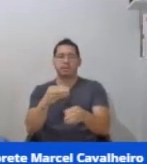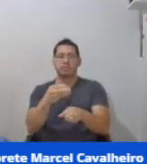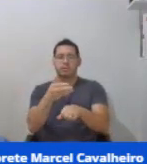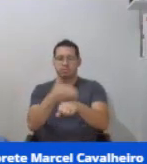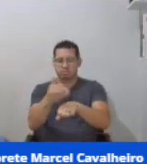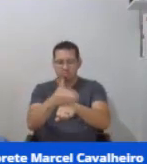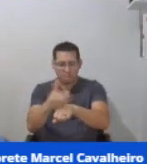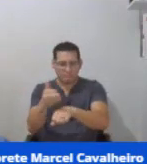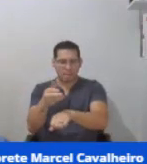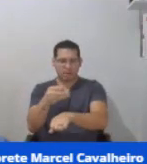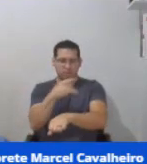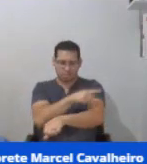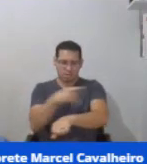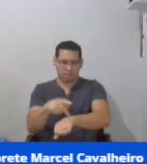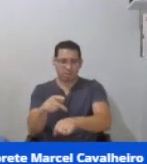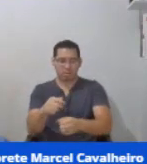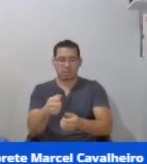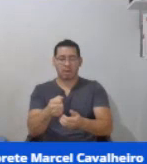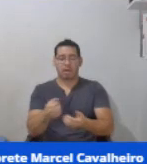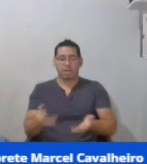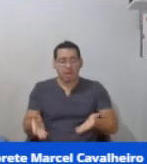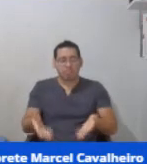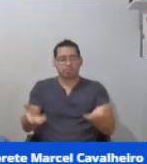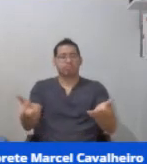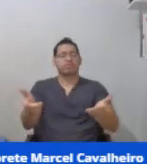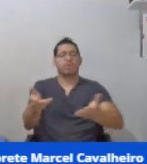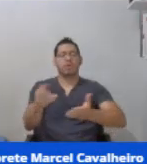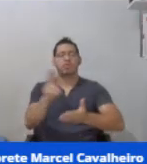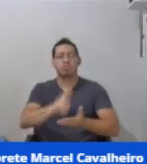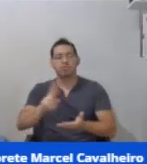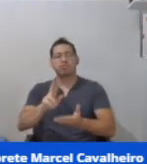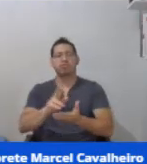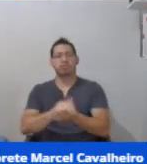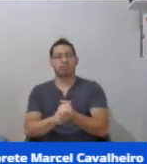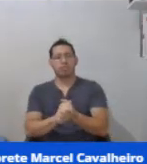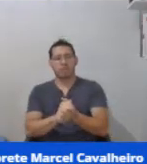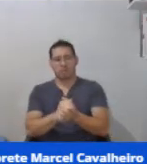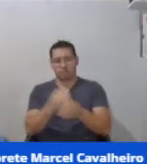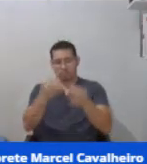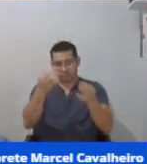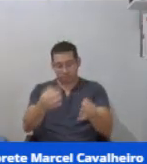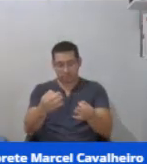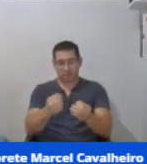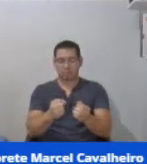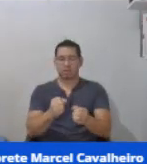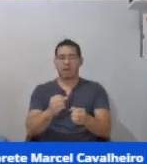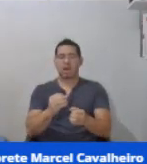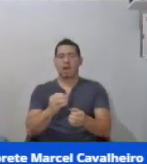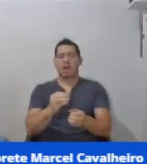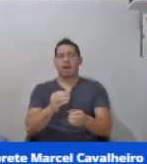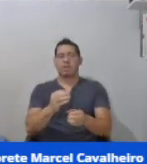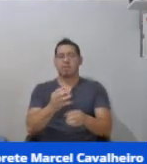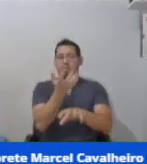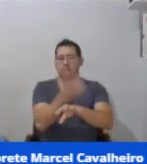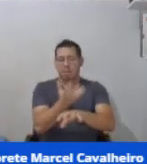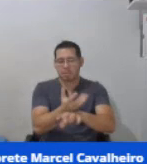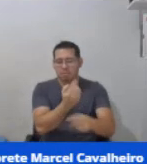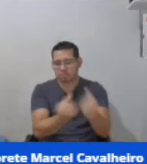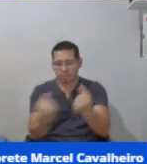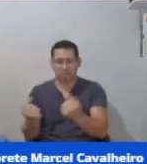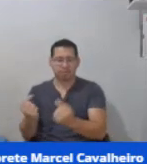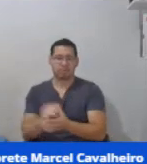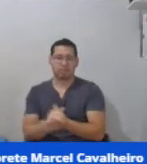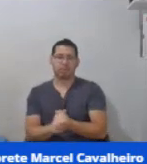que estimulem os usos racional e funcional de conteúdos e habilidades, com ênfase